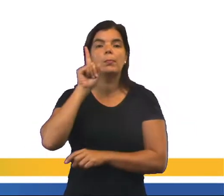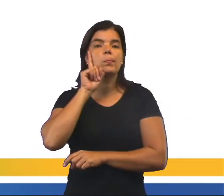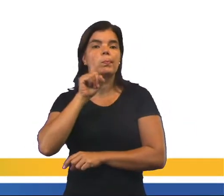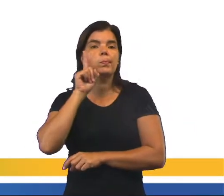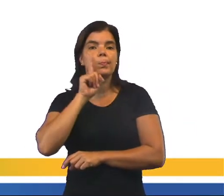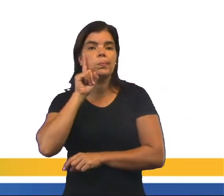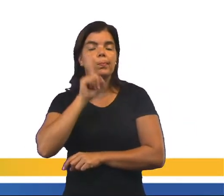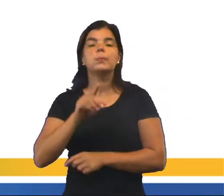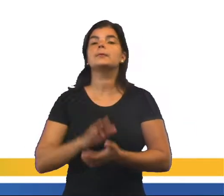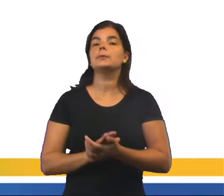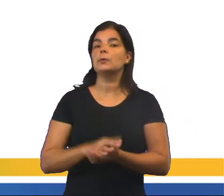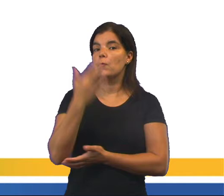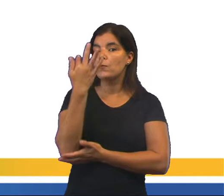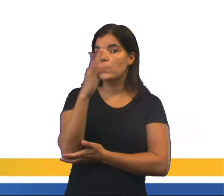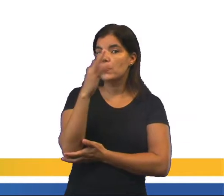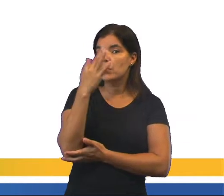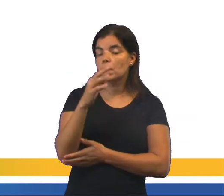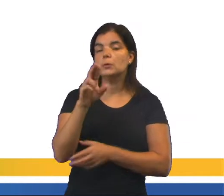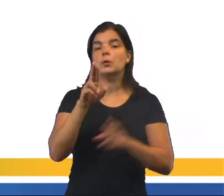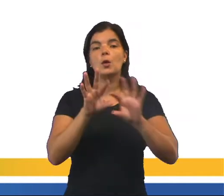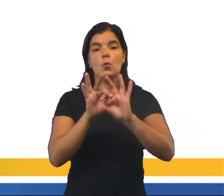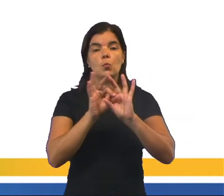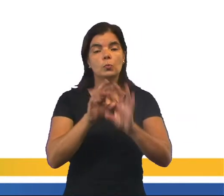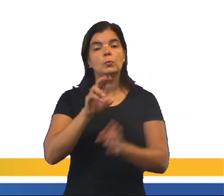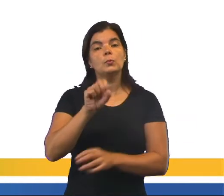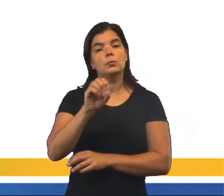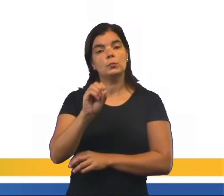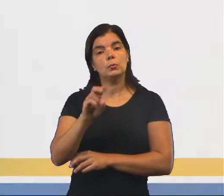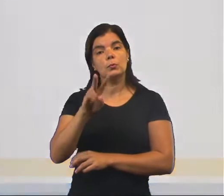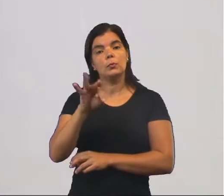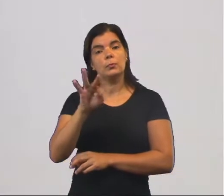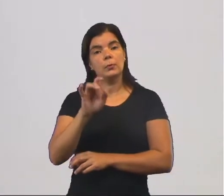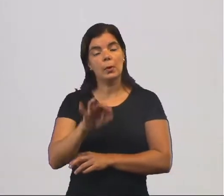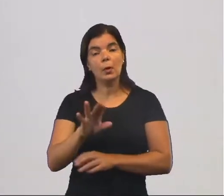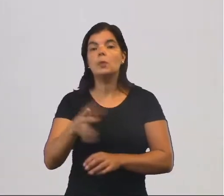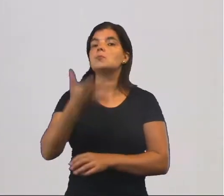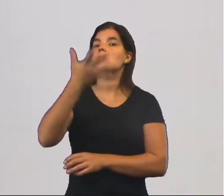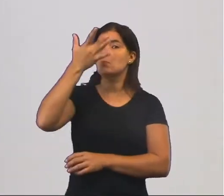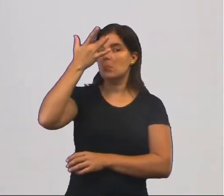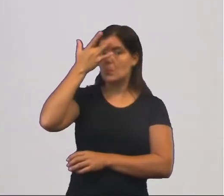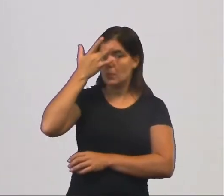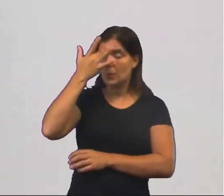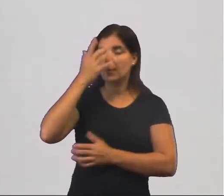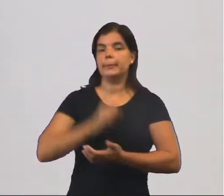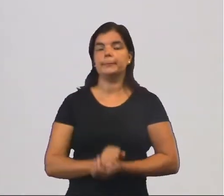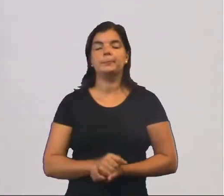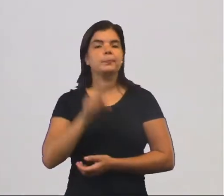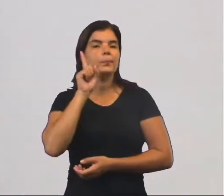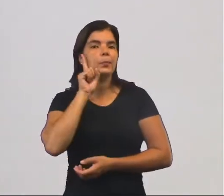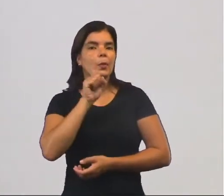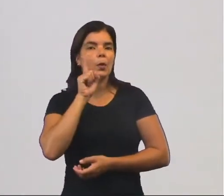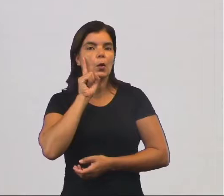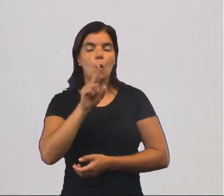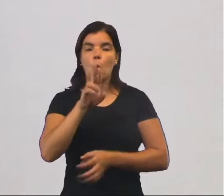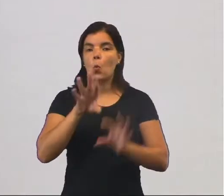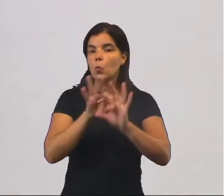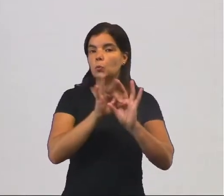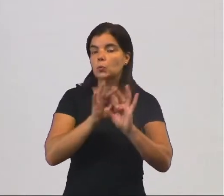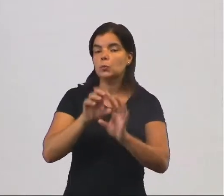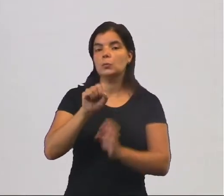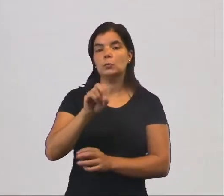Unidos, Inglaterra, França e União Soviética. Segurem essa informação. Estados Unidos e União